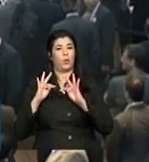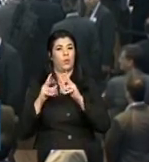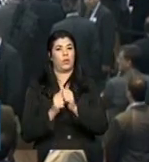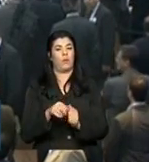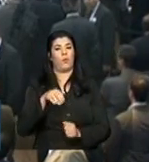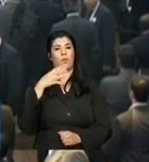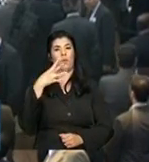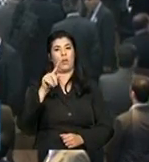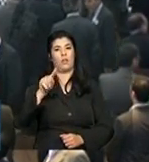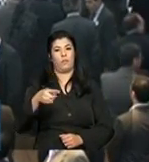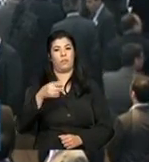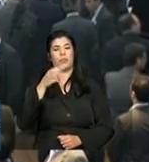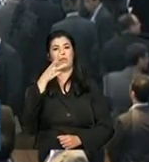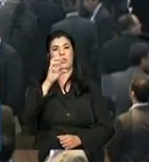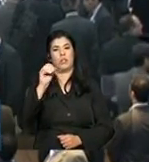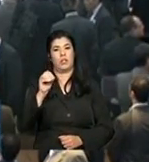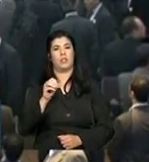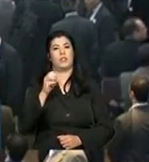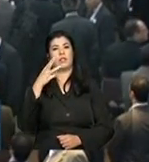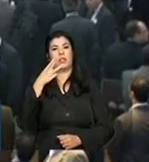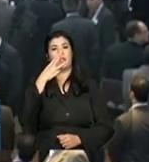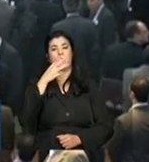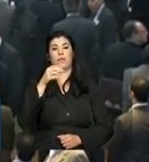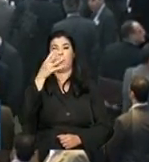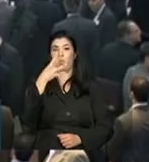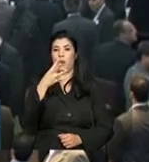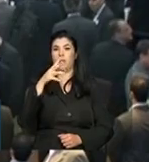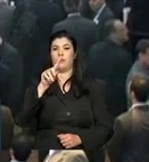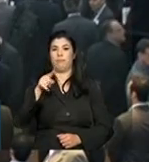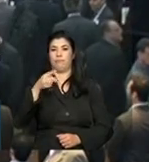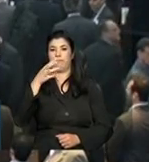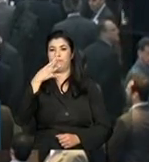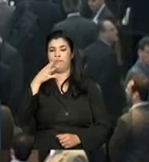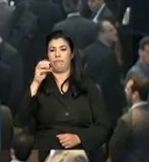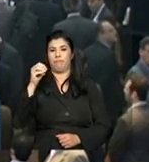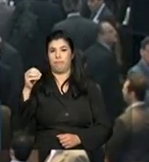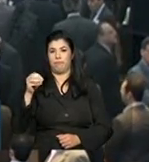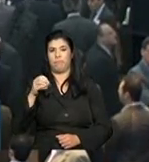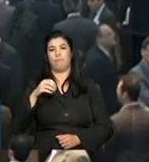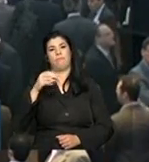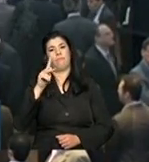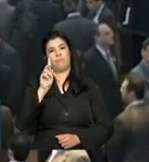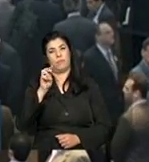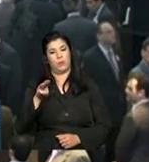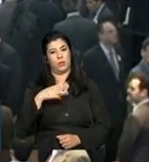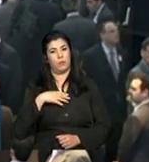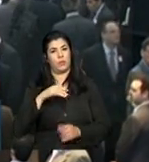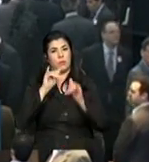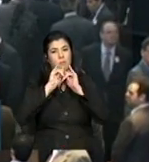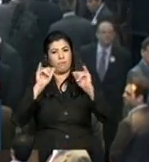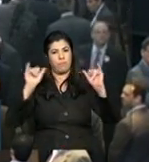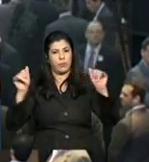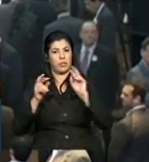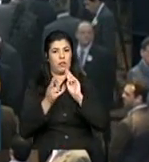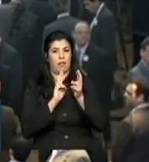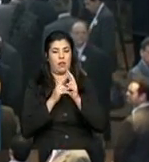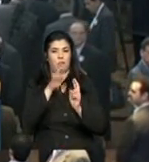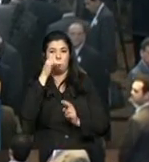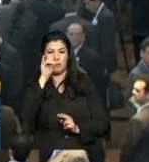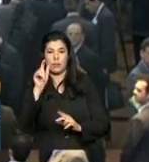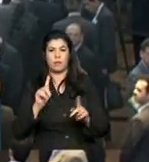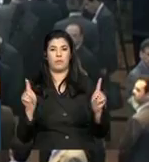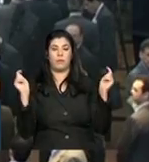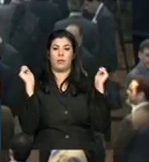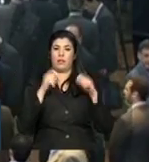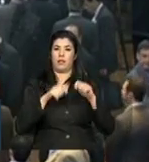4.634 quilômetros de linhas de transmissão, que vão aí acrescentar potência à